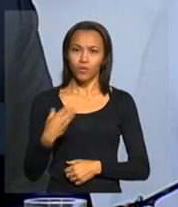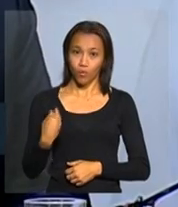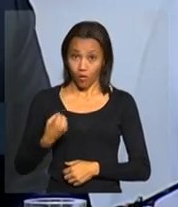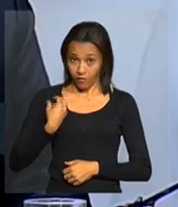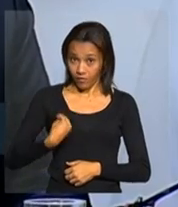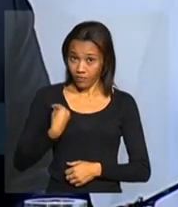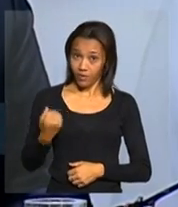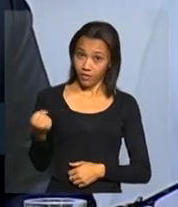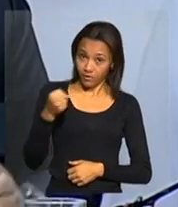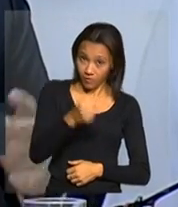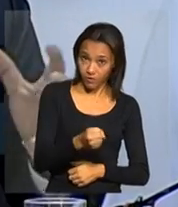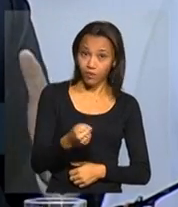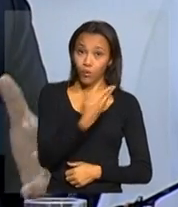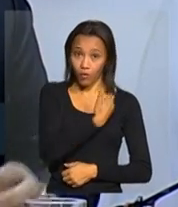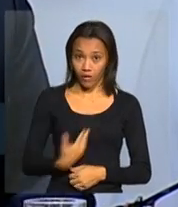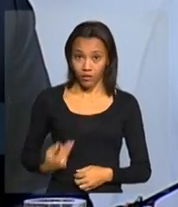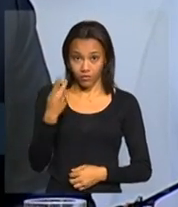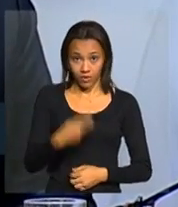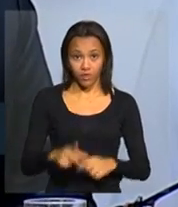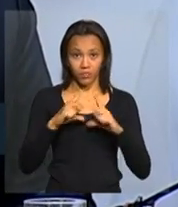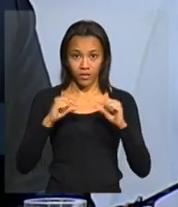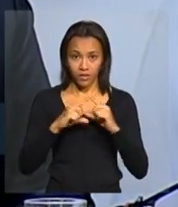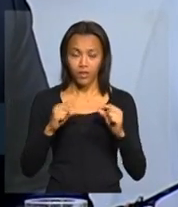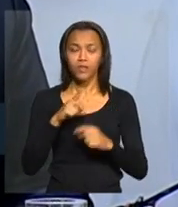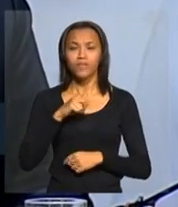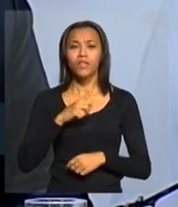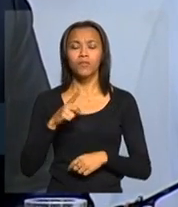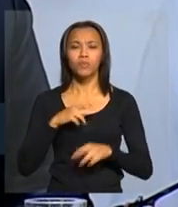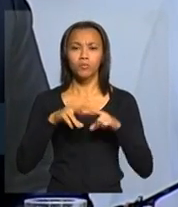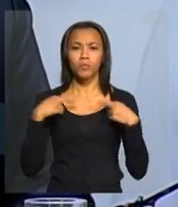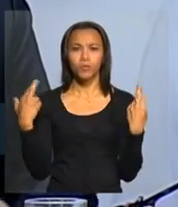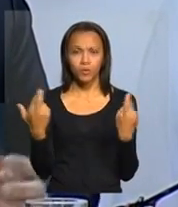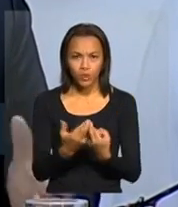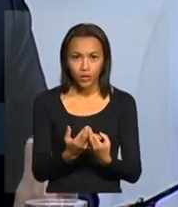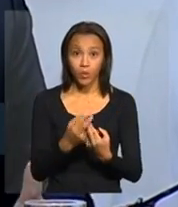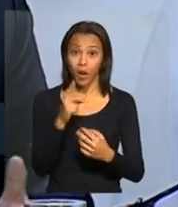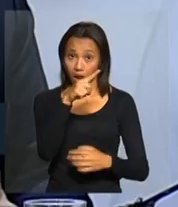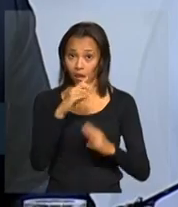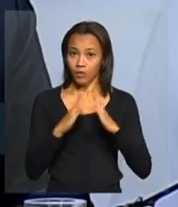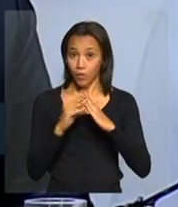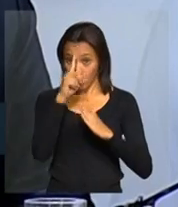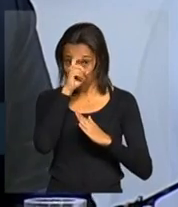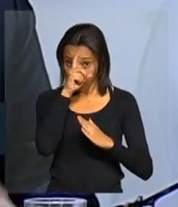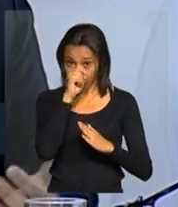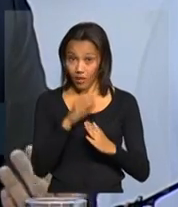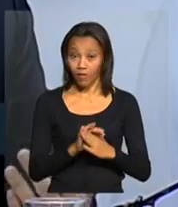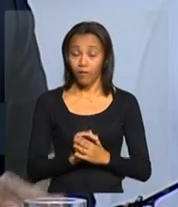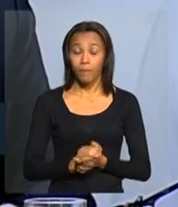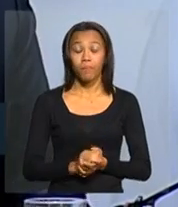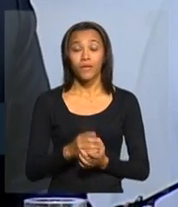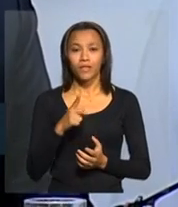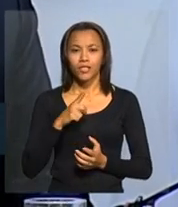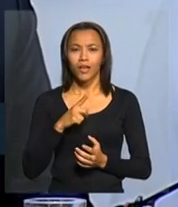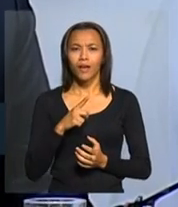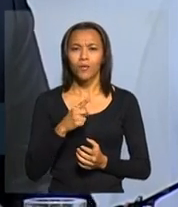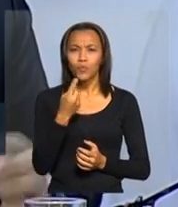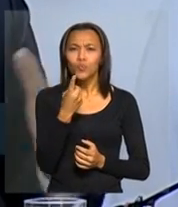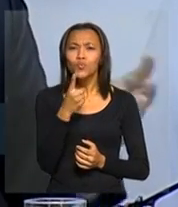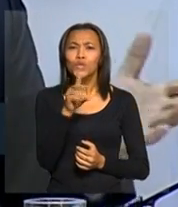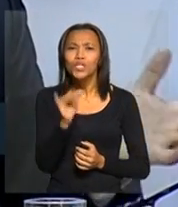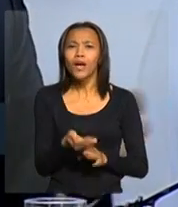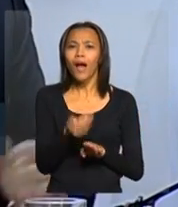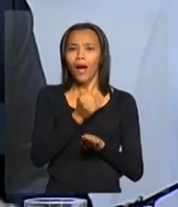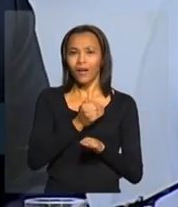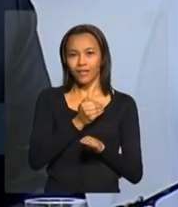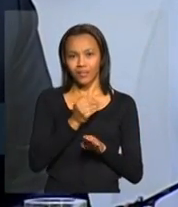governador Agnello Queiroz, fizemos uma cerimônia no Hospital de Base para comemorar a data, se antecipando um dia, para